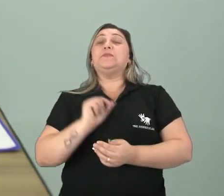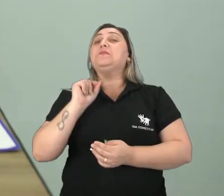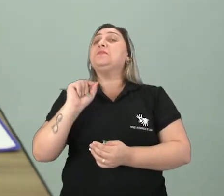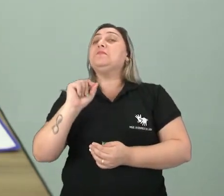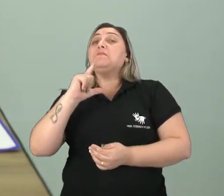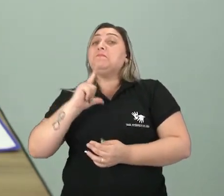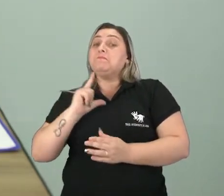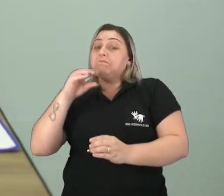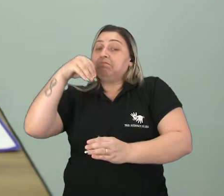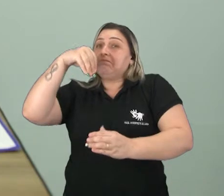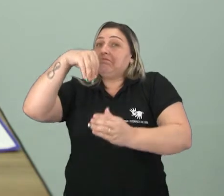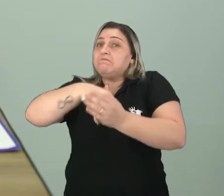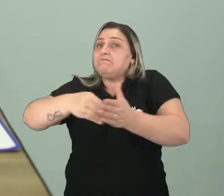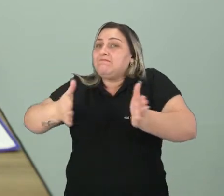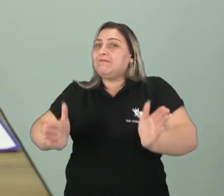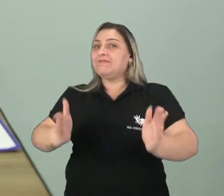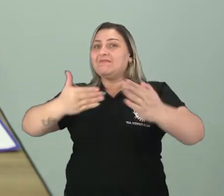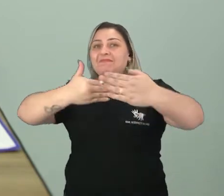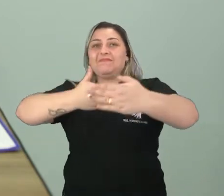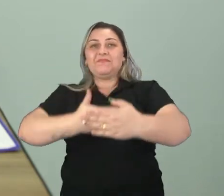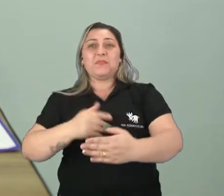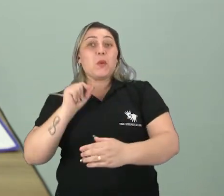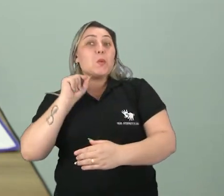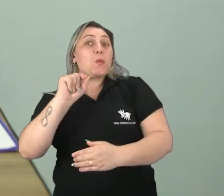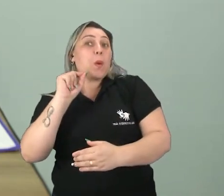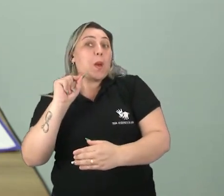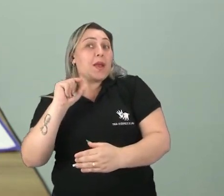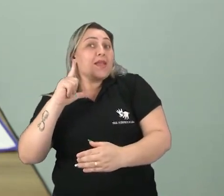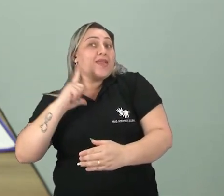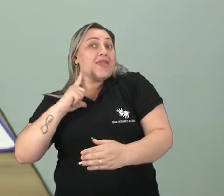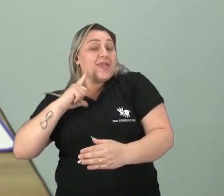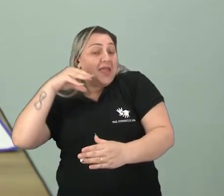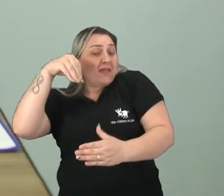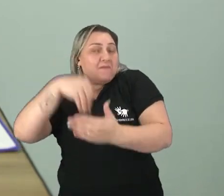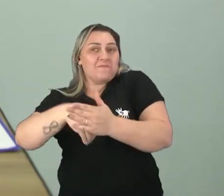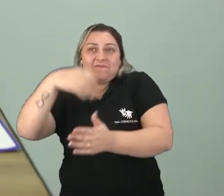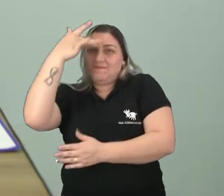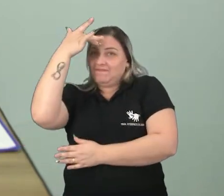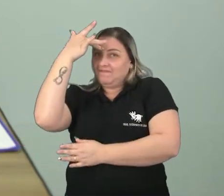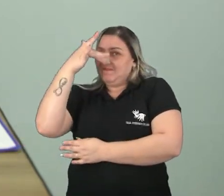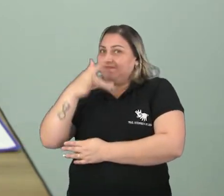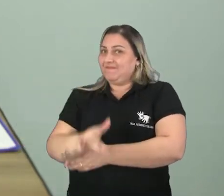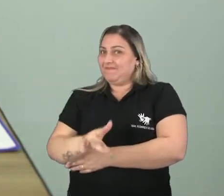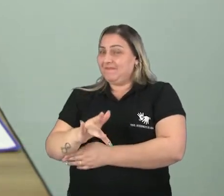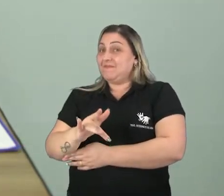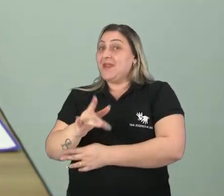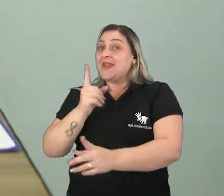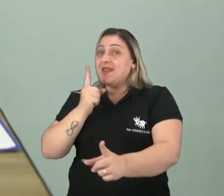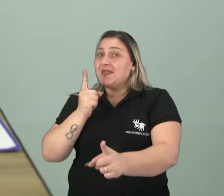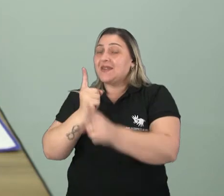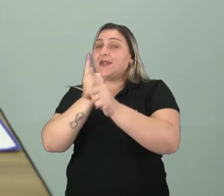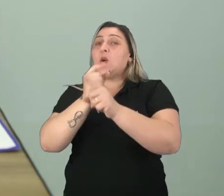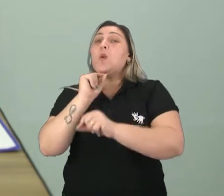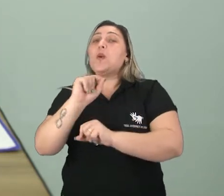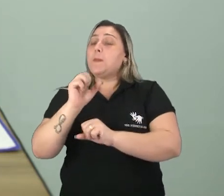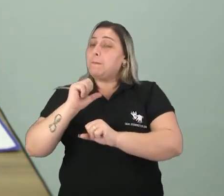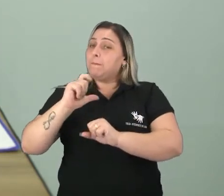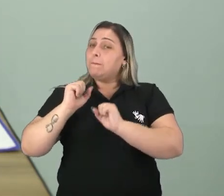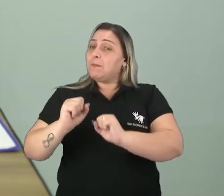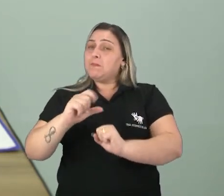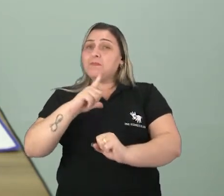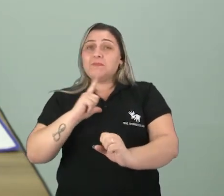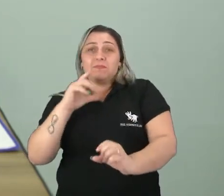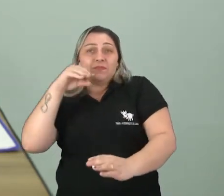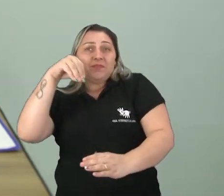e o que será que tem dentro desta caixa que será que tem dentro Eu não sei não para descobrir o que